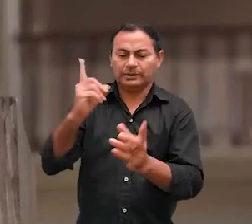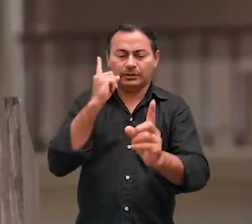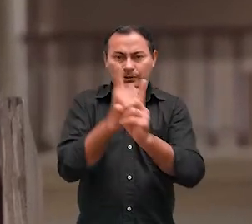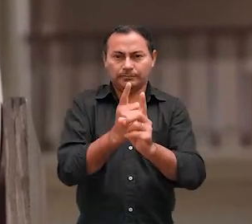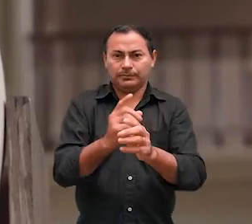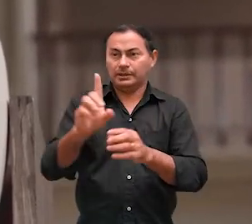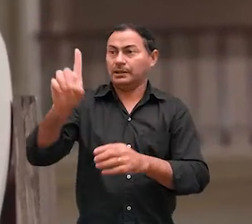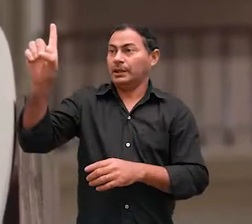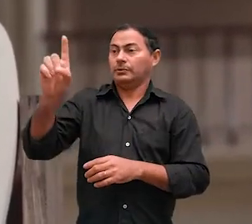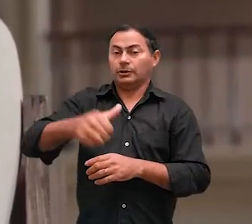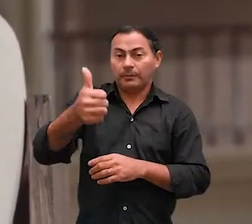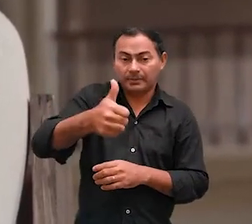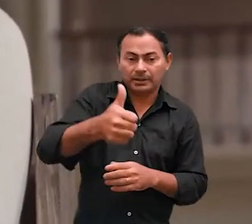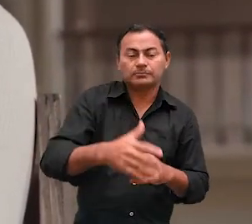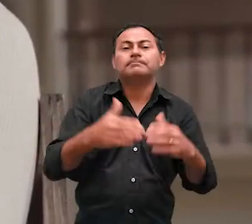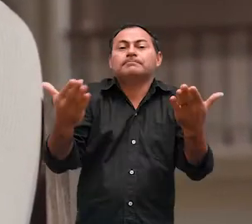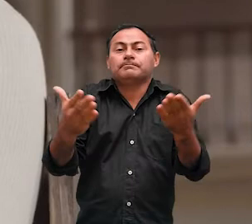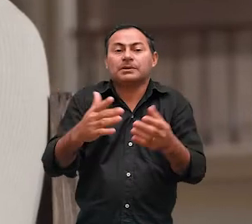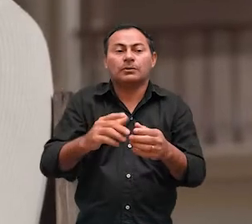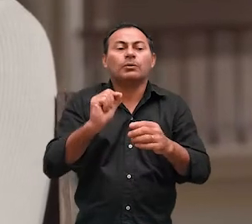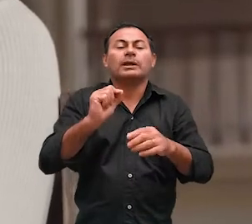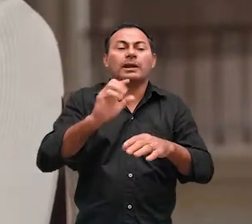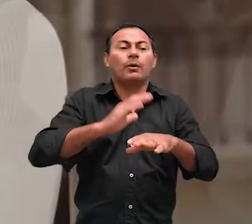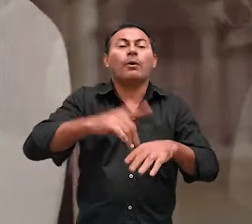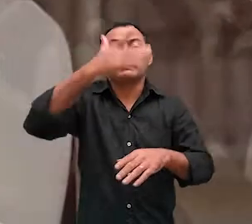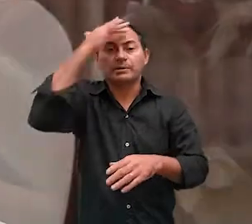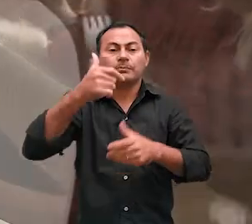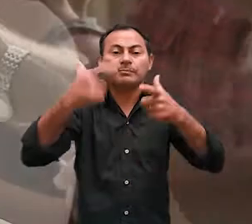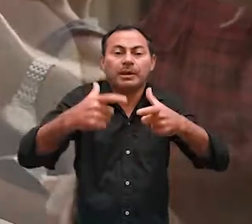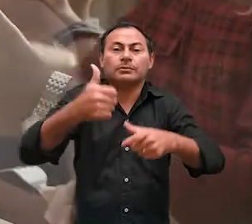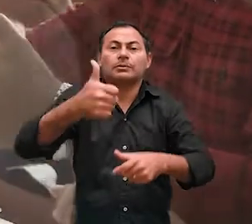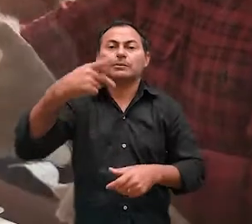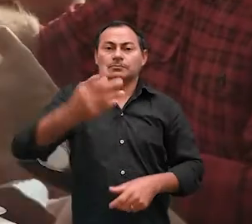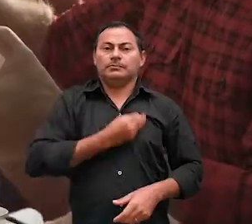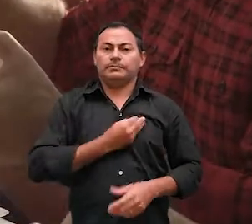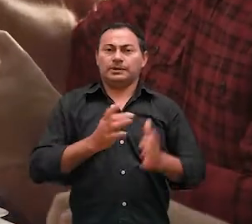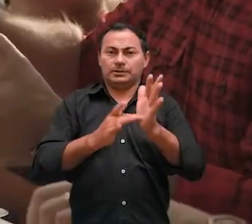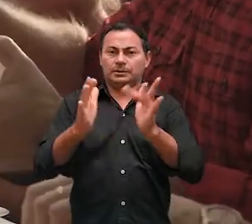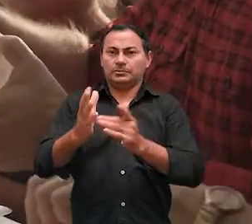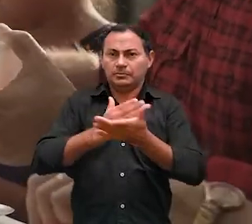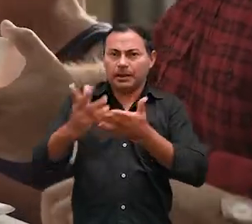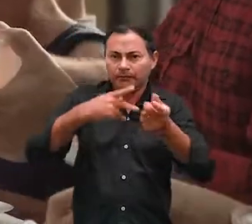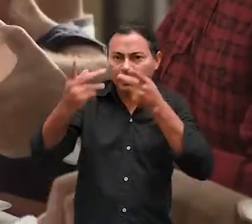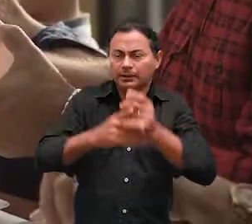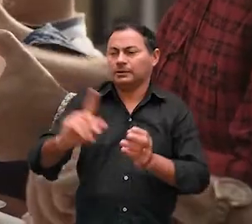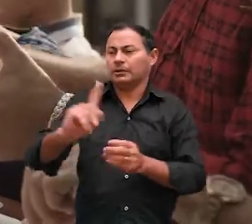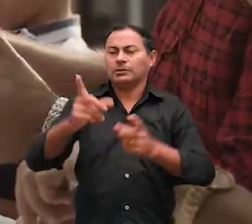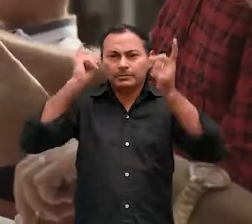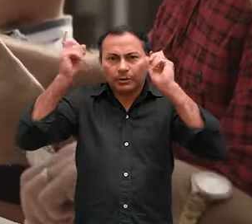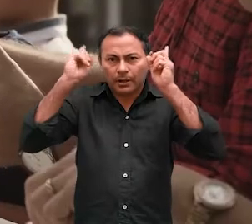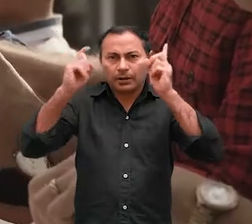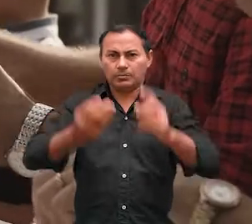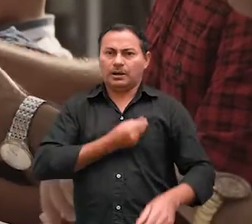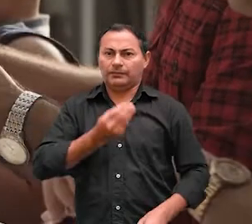esse Deus não é o primeiro então alguém mais ué e a partir daí Jesus começa a falar sobre